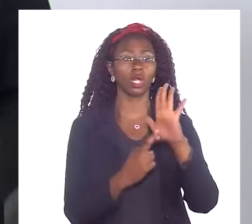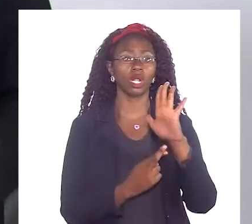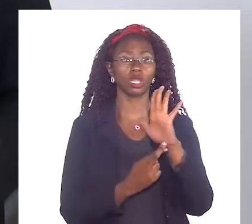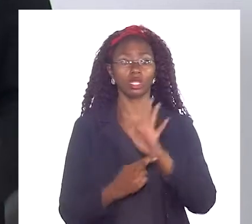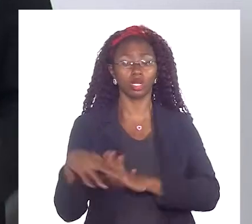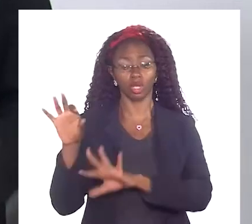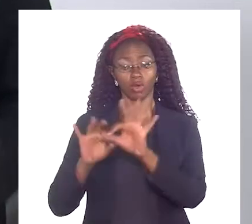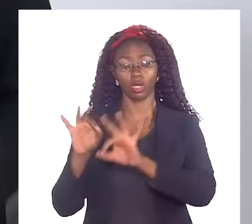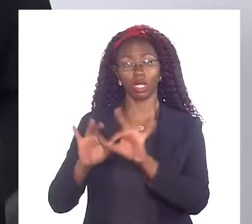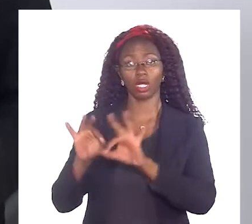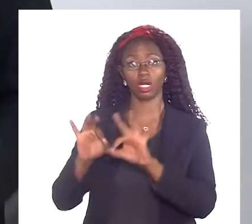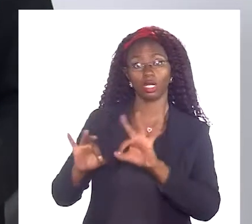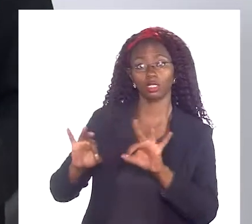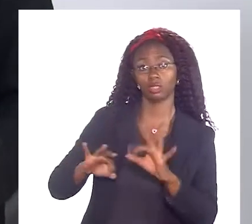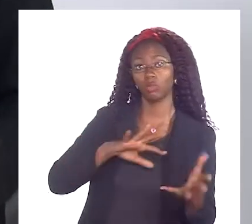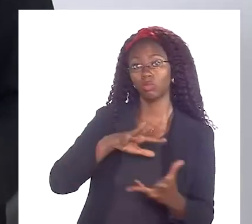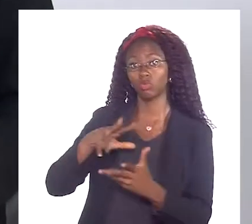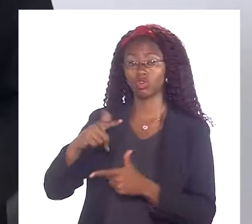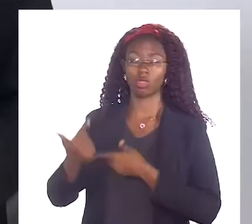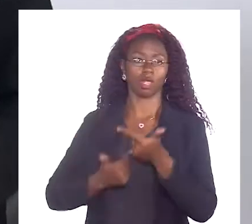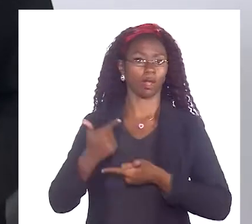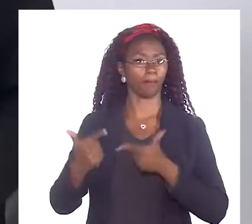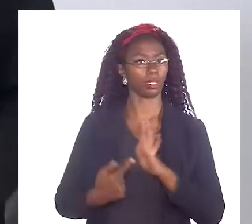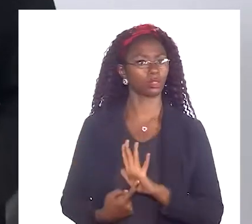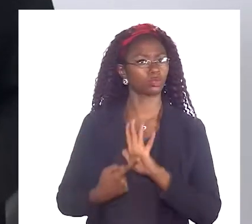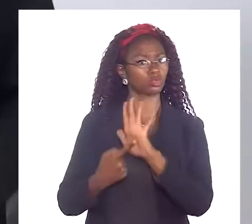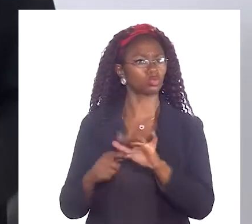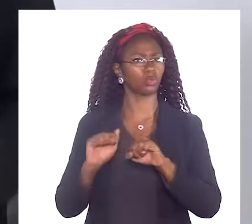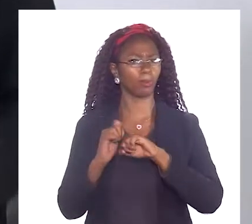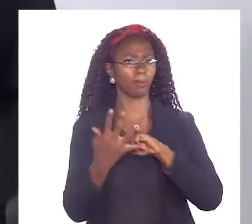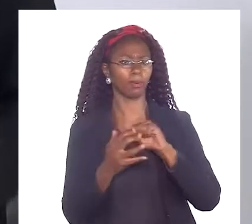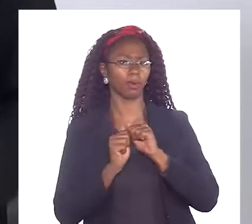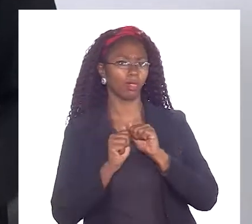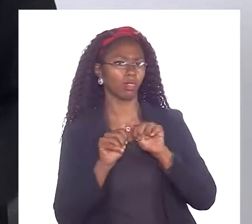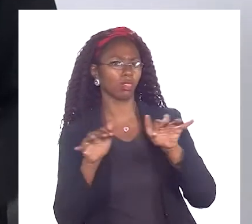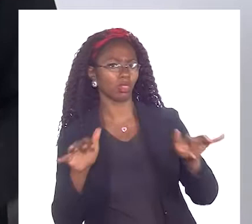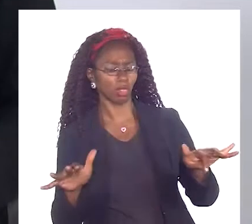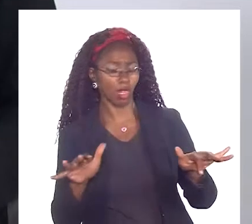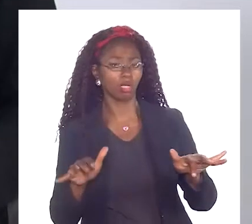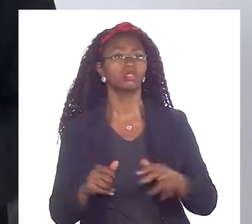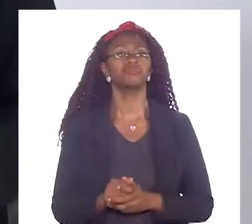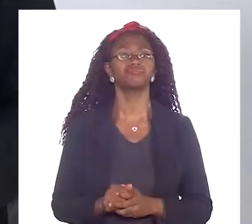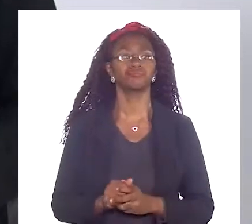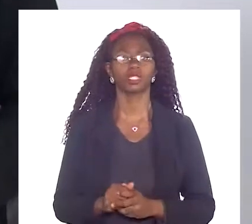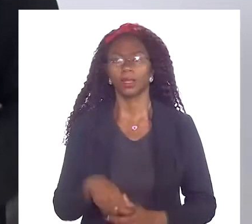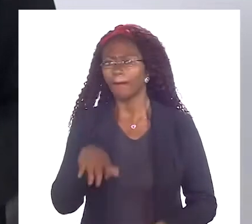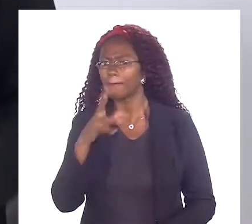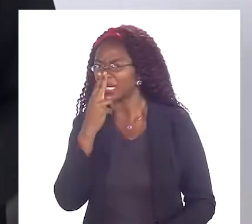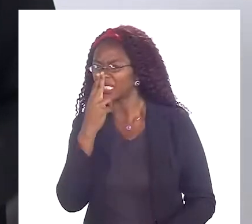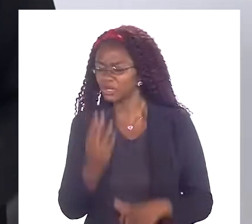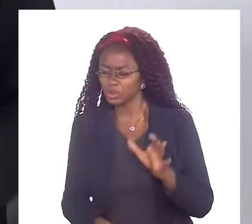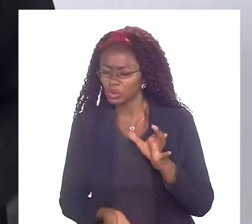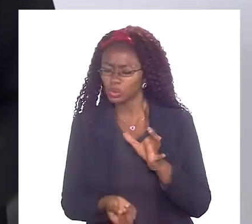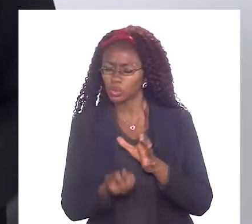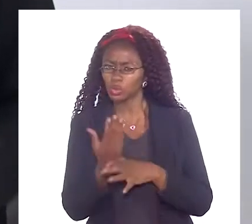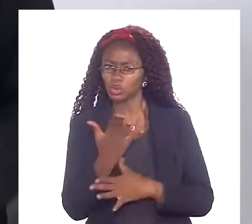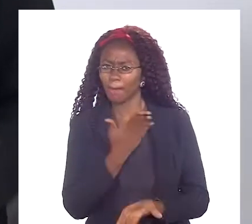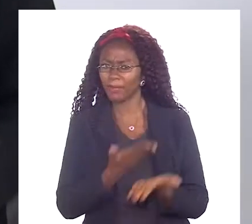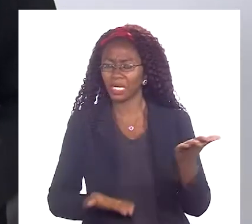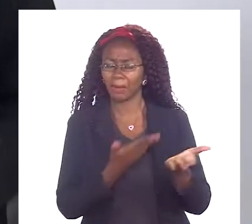Um relatório da Organização Internacional do Trabalho mostrou que a pandemia de Covid-19 causou perda